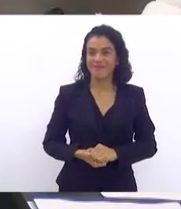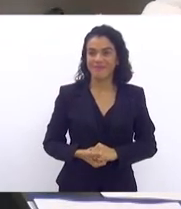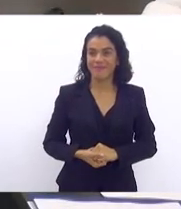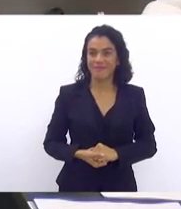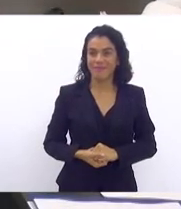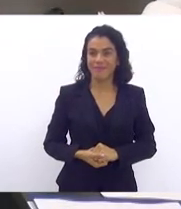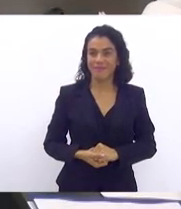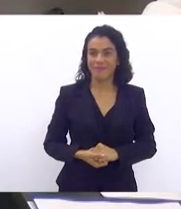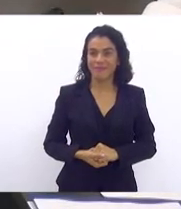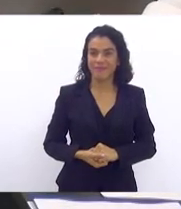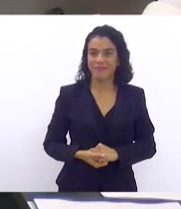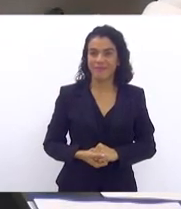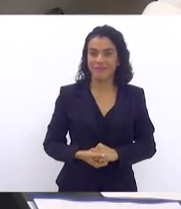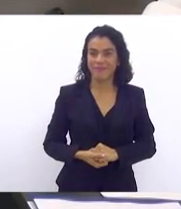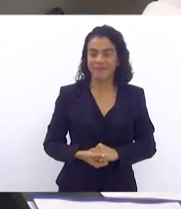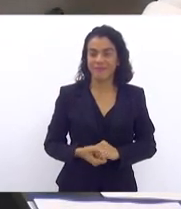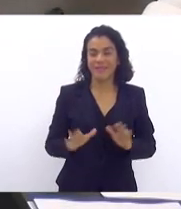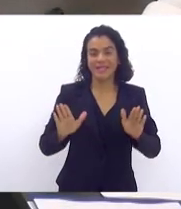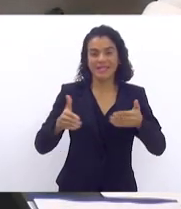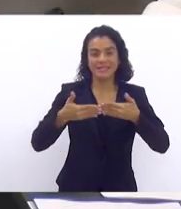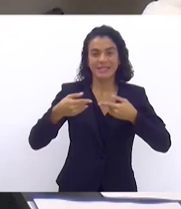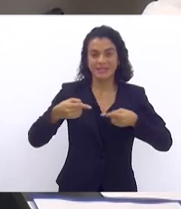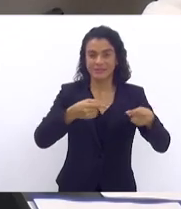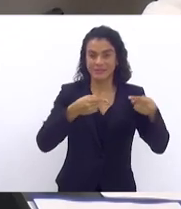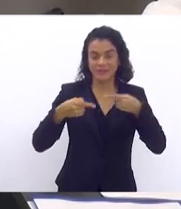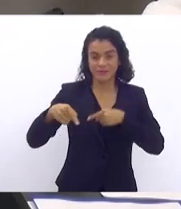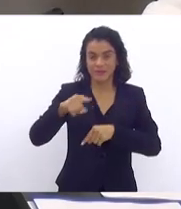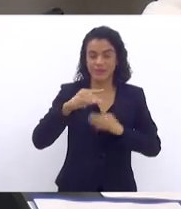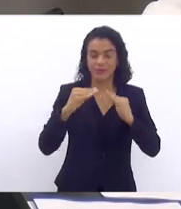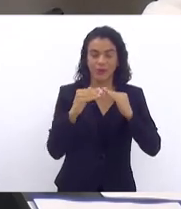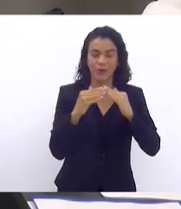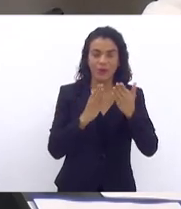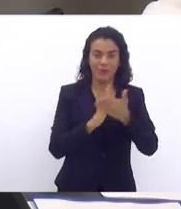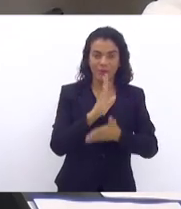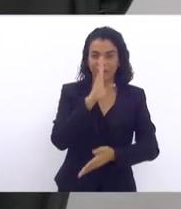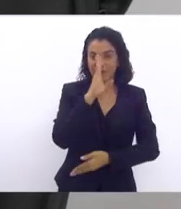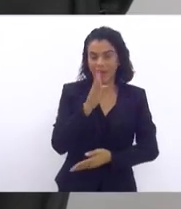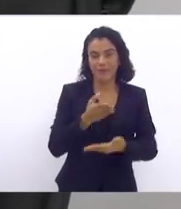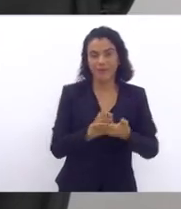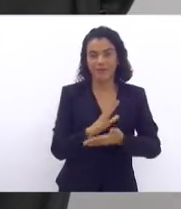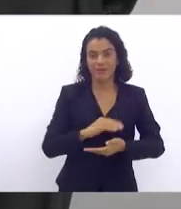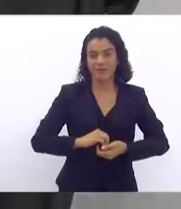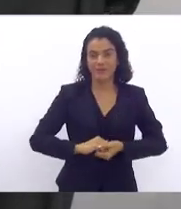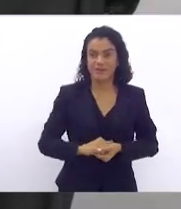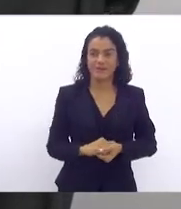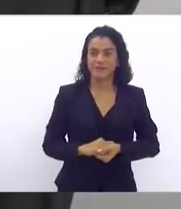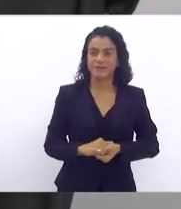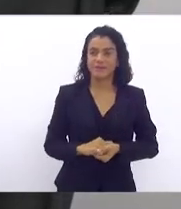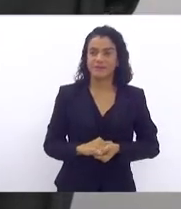Então, encerrada a discussão, senhores que aprovam, permaneçam como estão, aprovado.